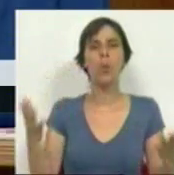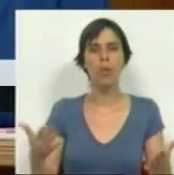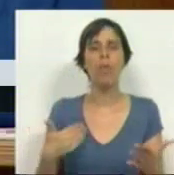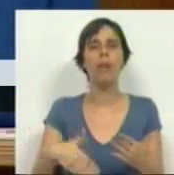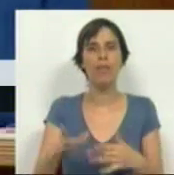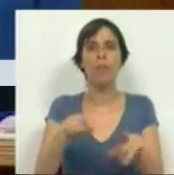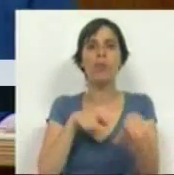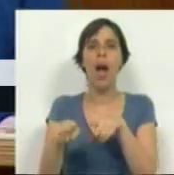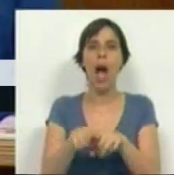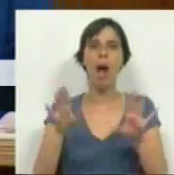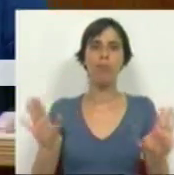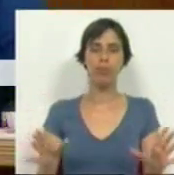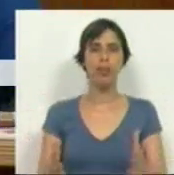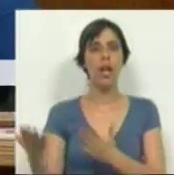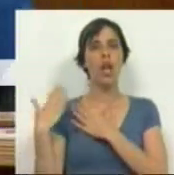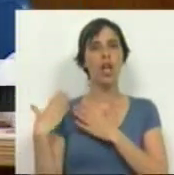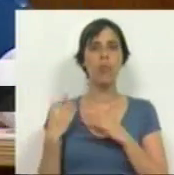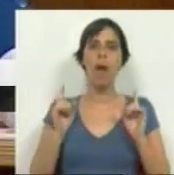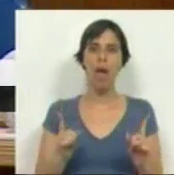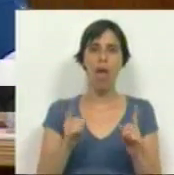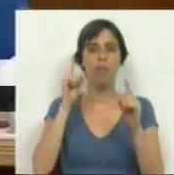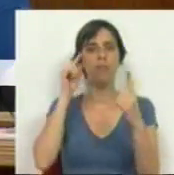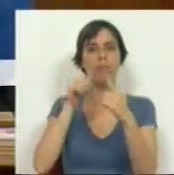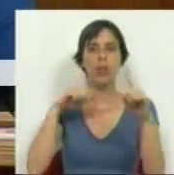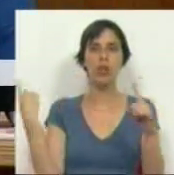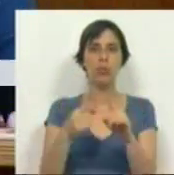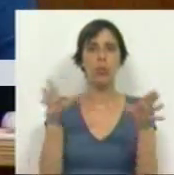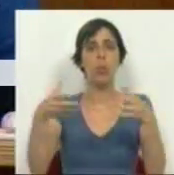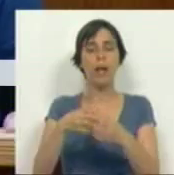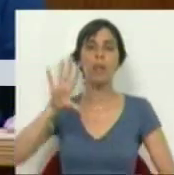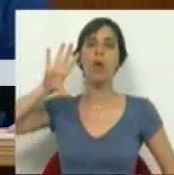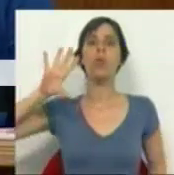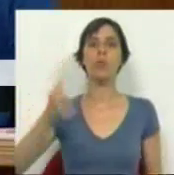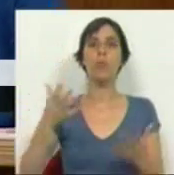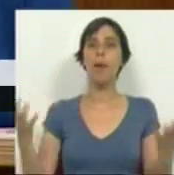vamos então à política e à responsabilidade pelo destino coletivo do país.